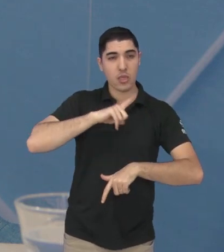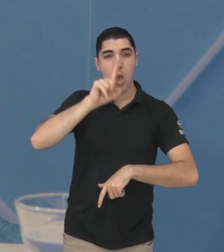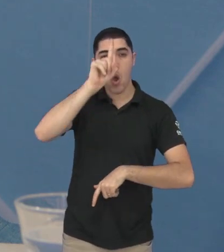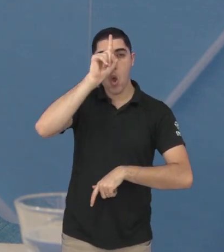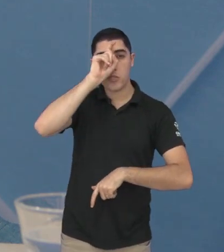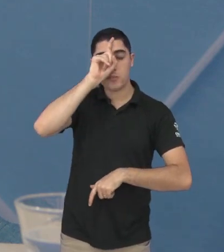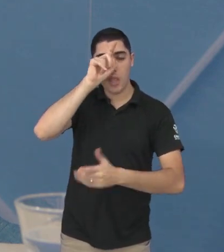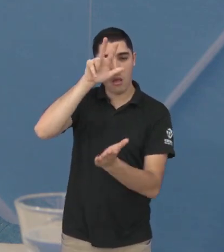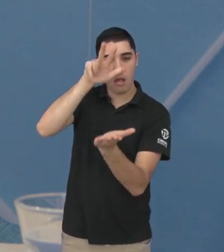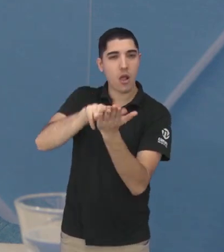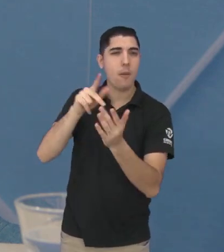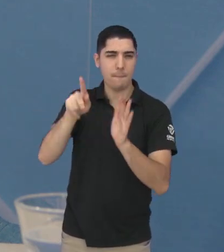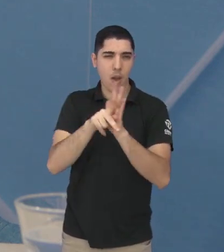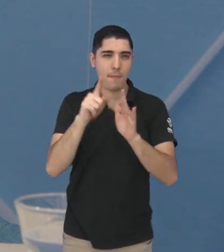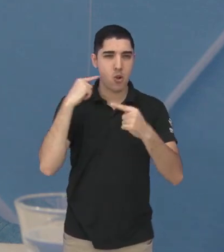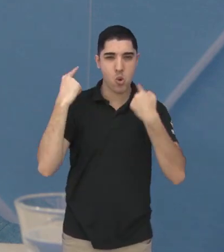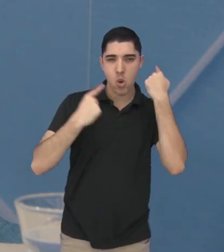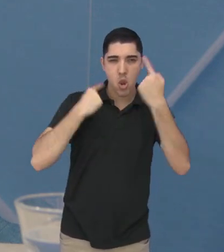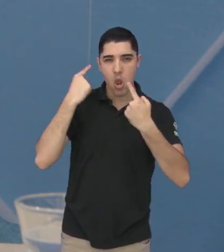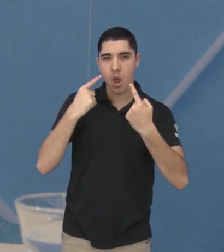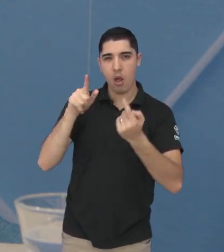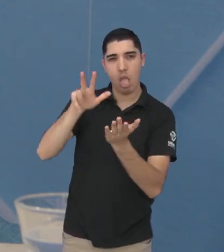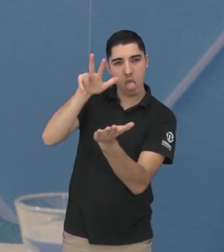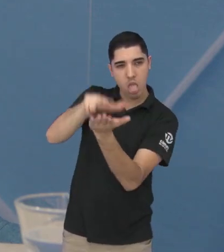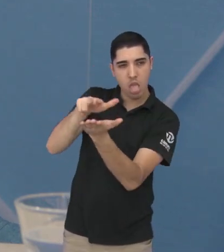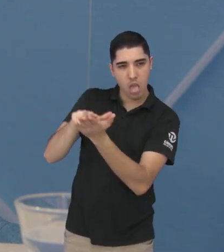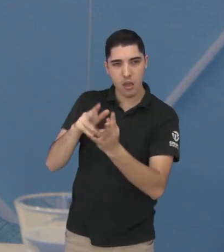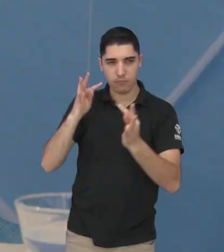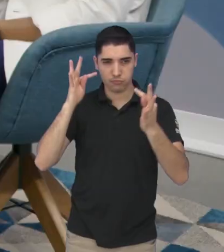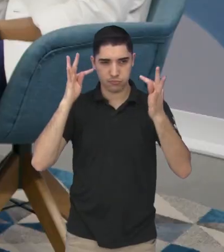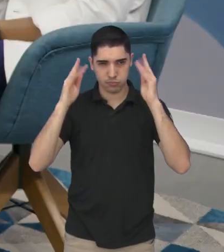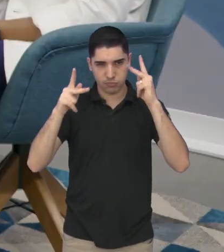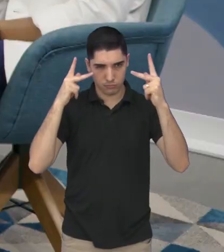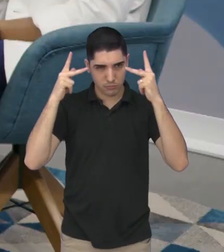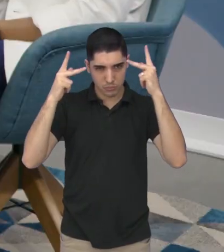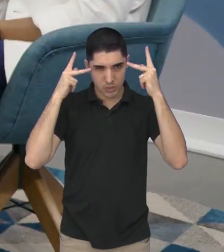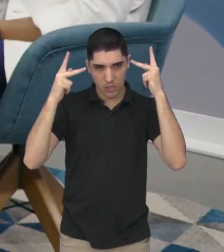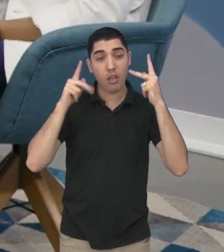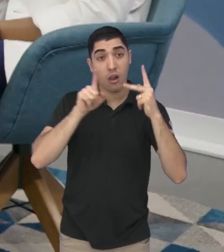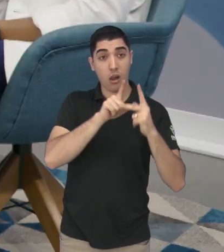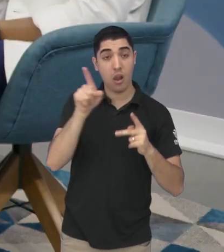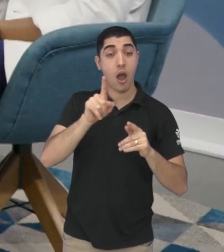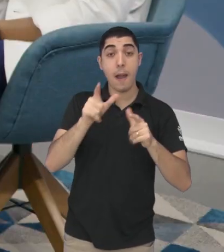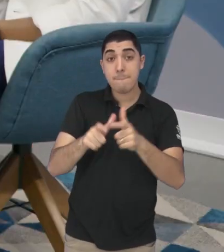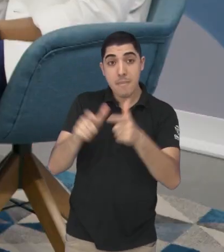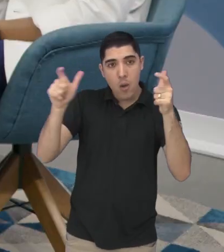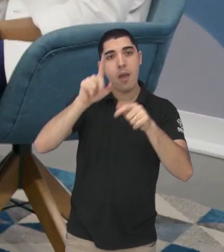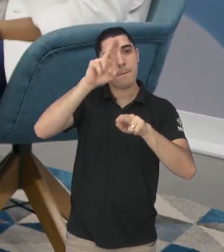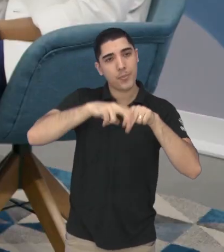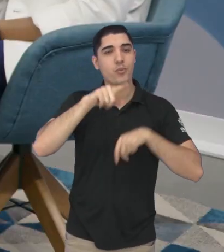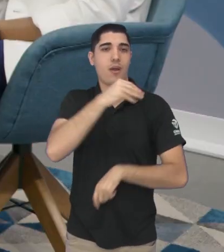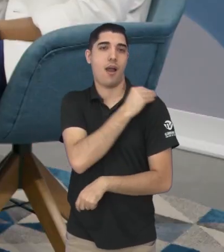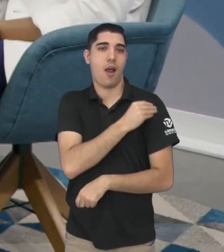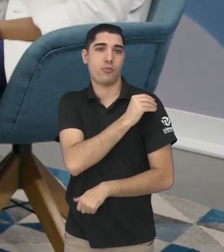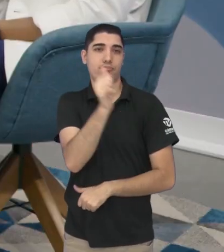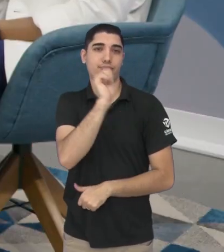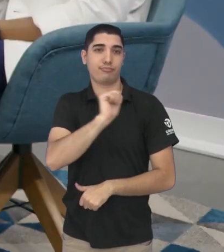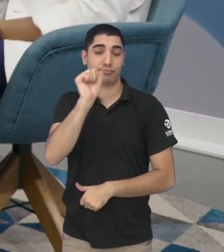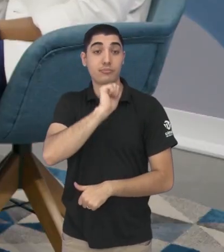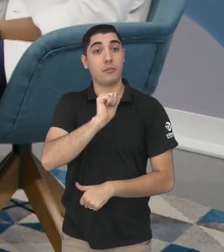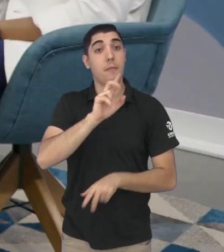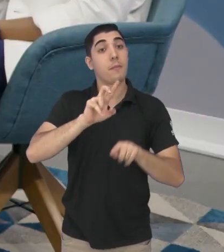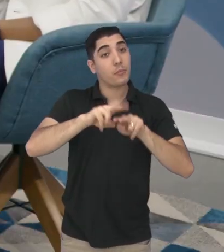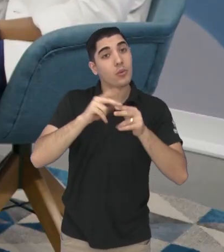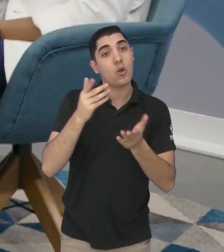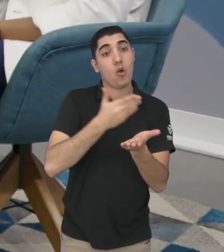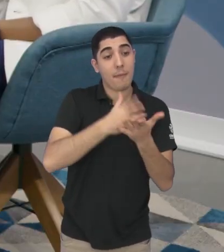têm, grande parte delas, elas vêm do uso do álcool. Então a gente tem um problema claríssimo dentro das nossas casas, que é